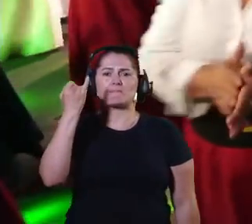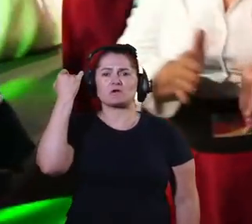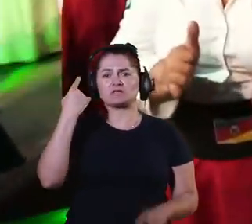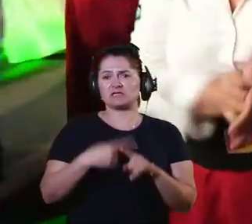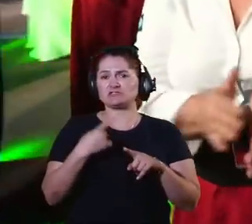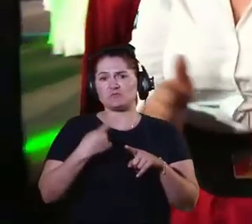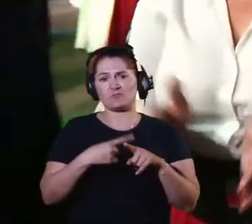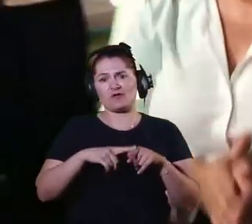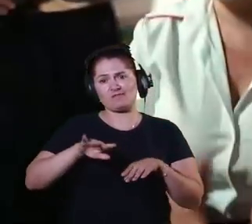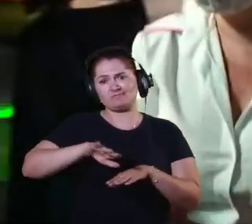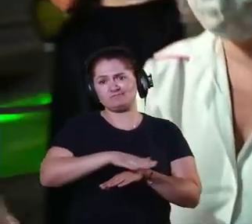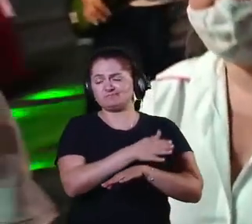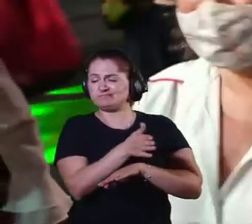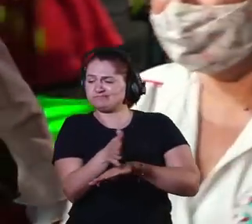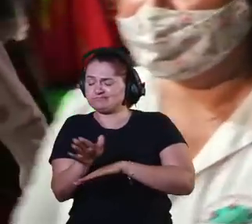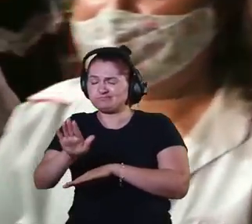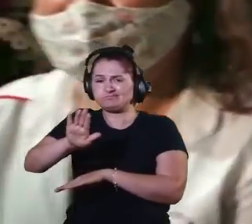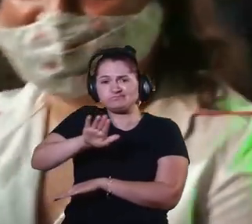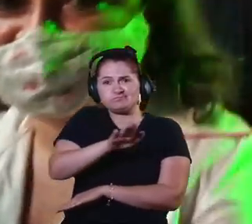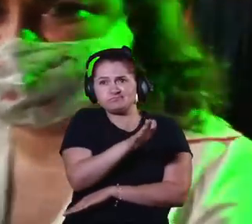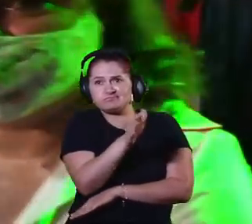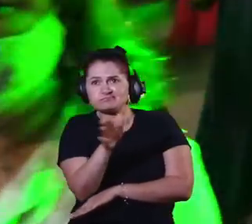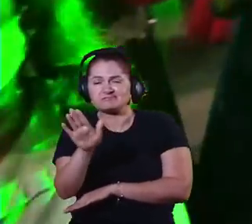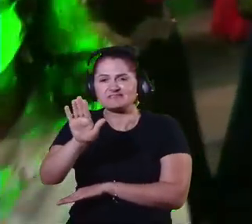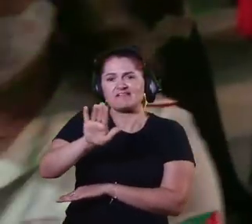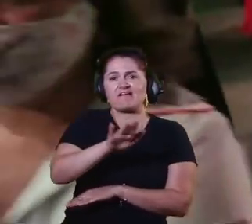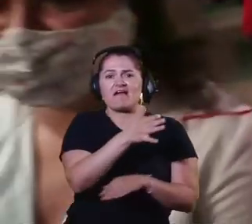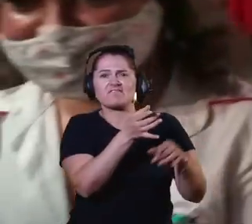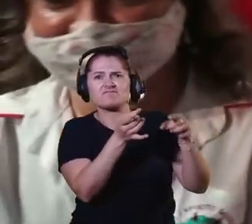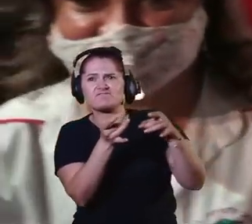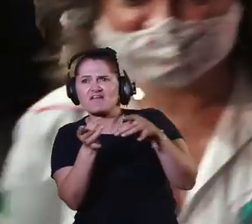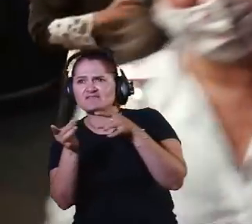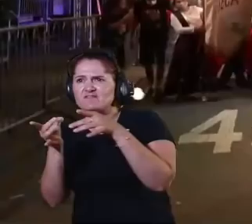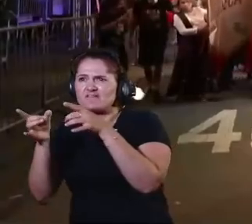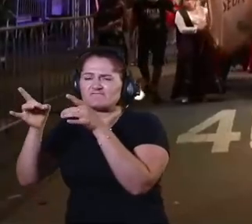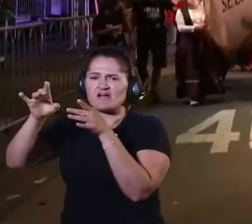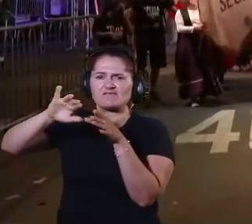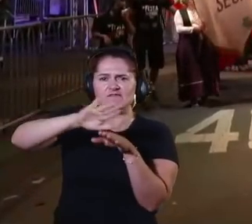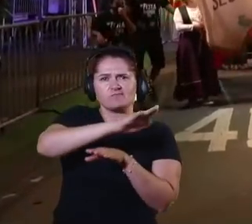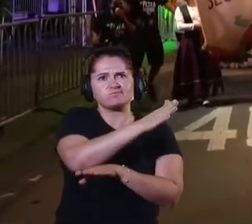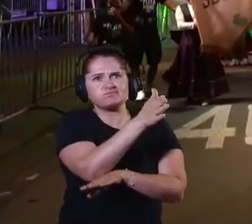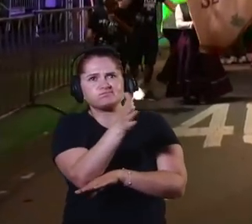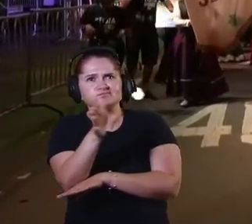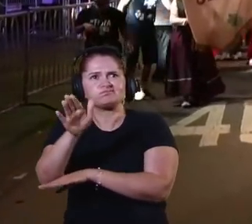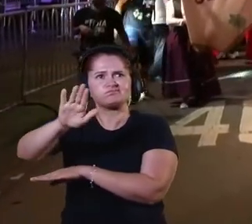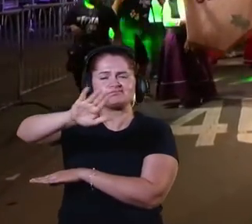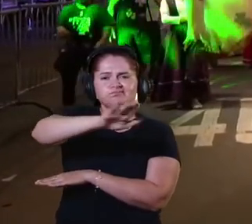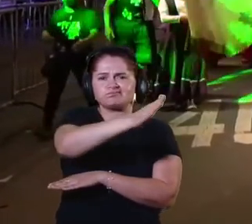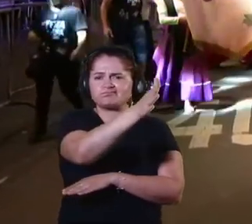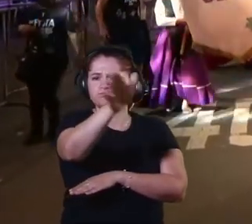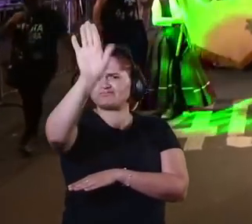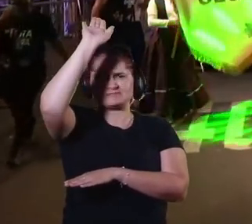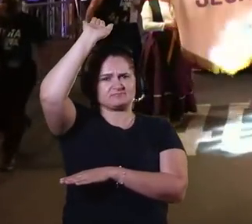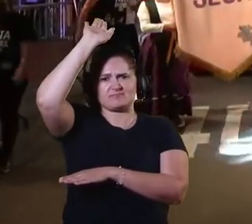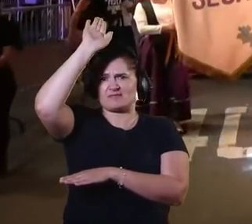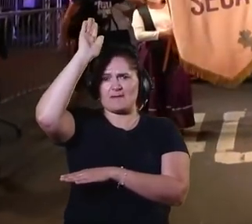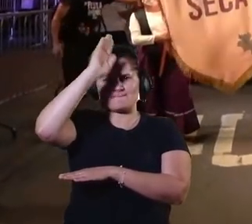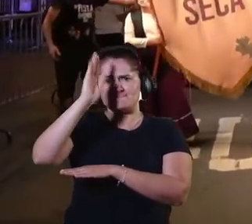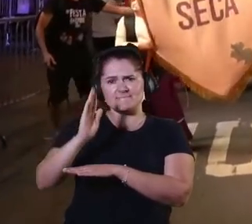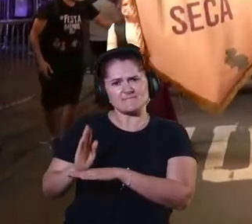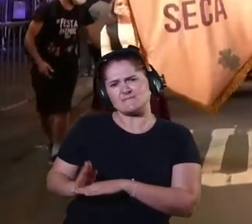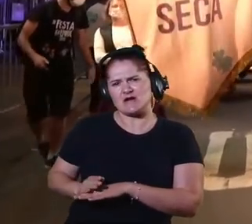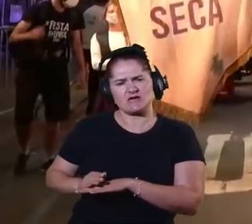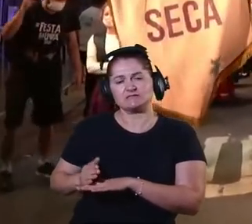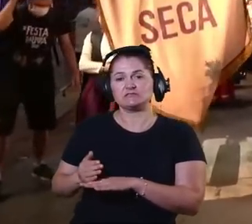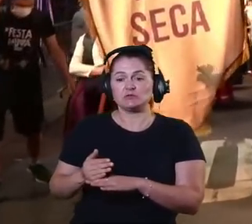subindo a serra lá de Montenegro, subindo os atalhos por aqui, passavam no clarão aqui do Campo dos Bugres e tomavam o caminho por Anarreque, por